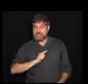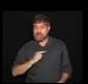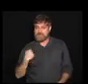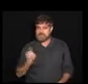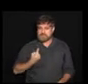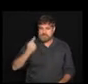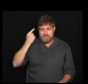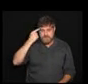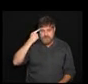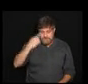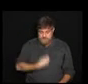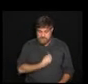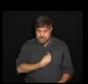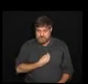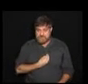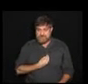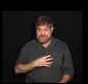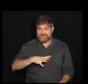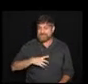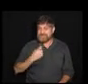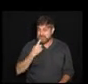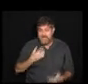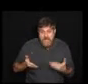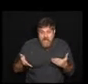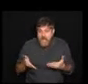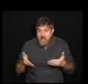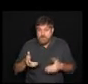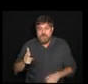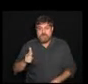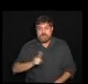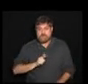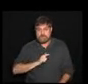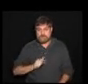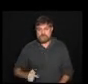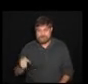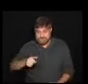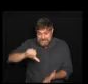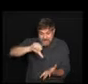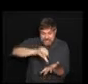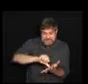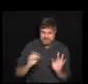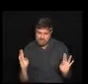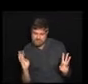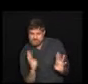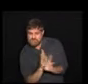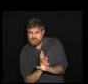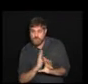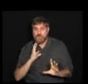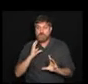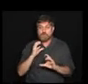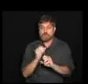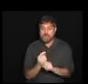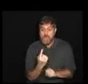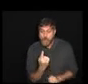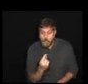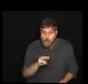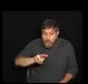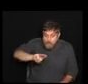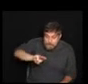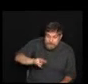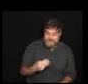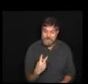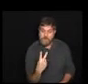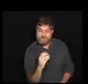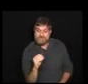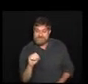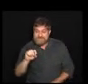falando do que estamos vivendo nesse município, que é um grande centro urbano, com mais de 1.200.000